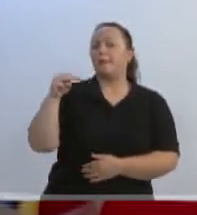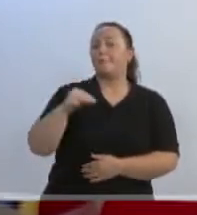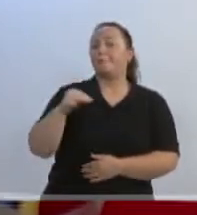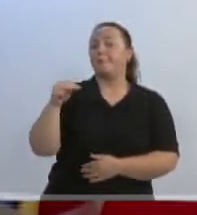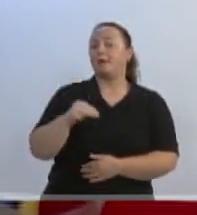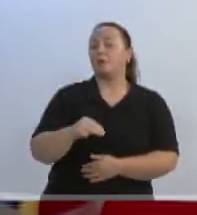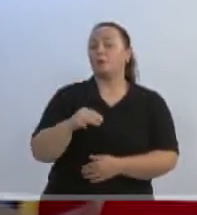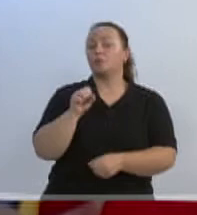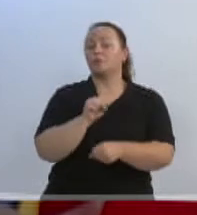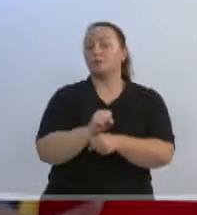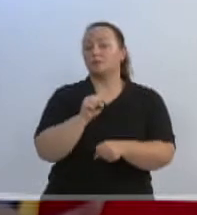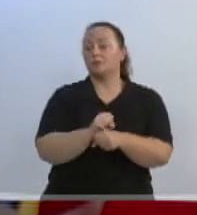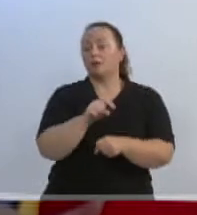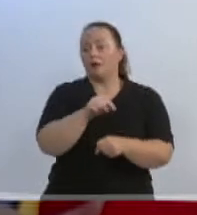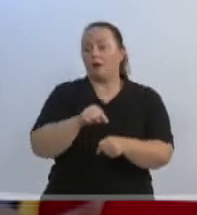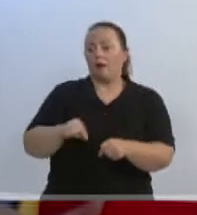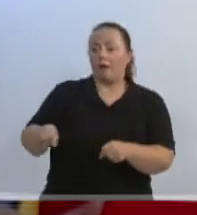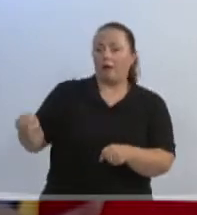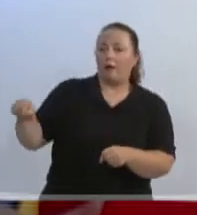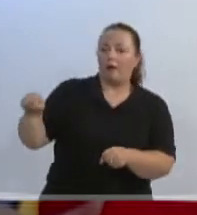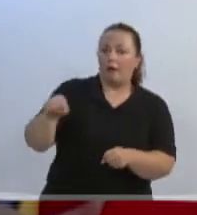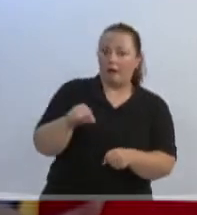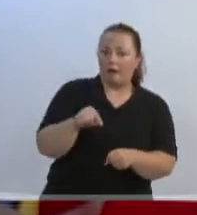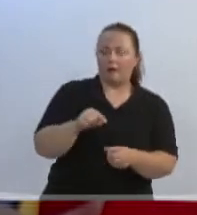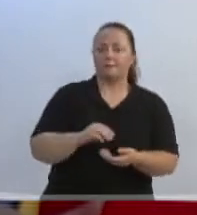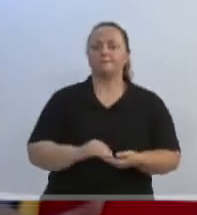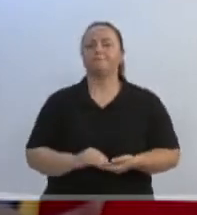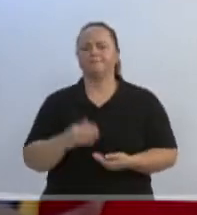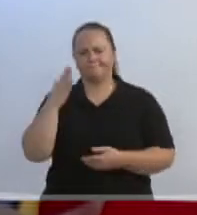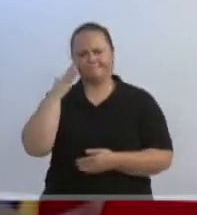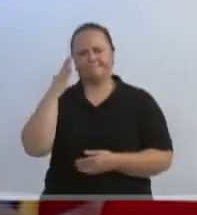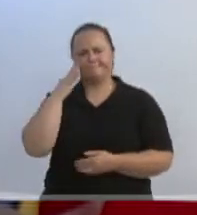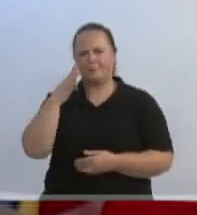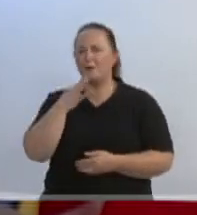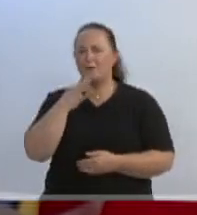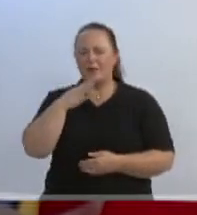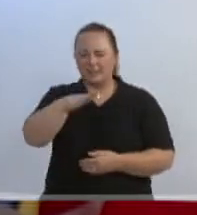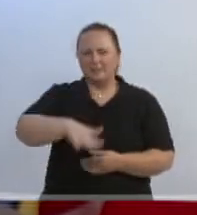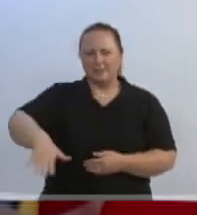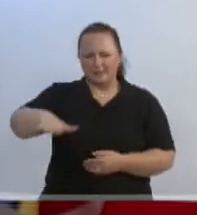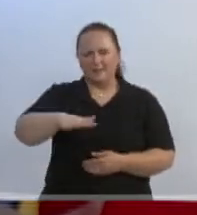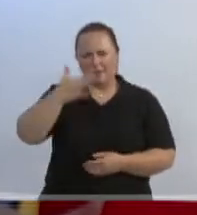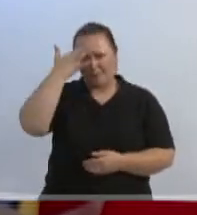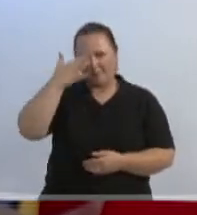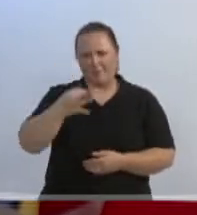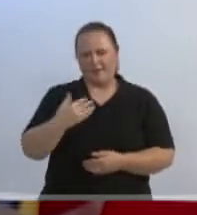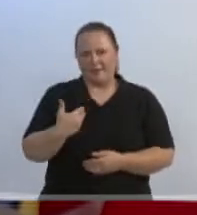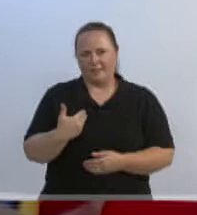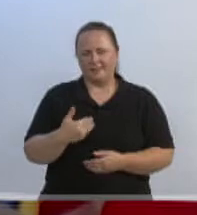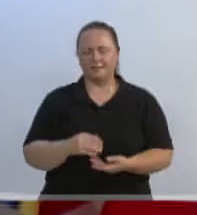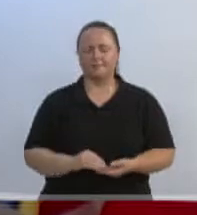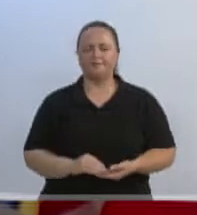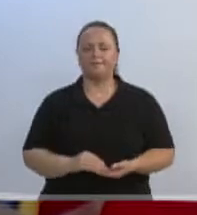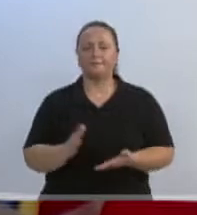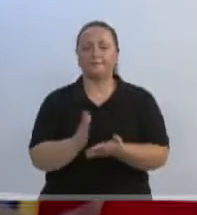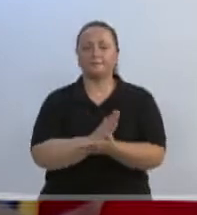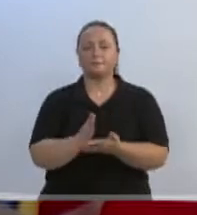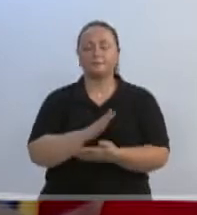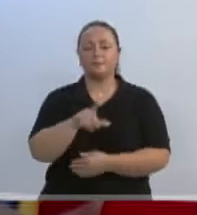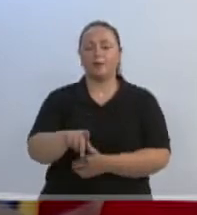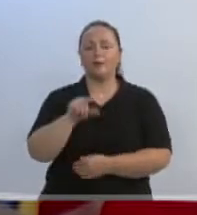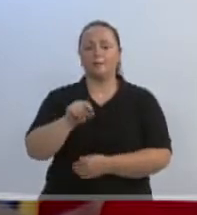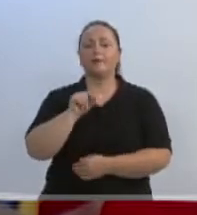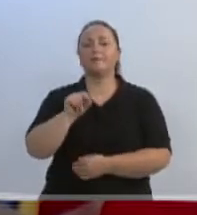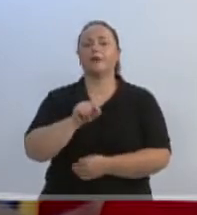direita e depois fazer um retorno à esquerda de quem conhece aquela região está entendendo muitas pessoas estão hoje preferindo até